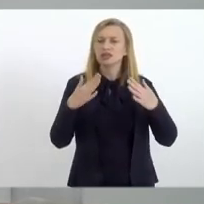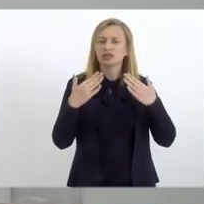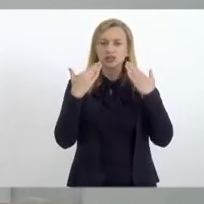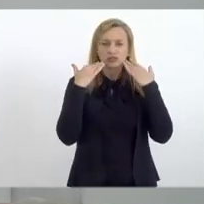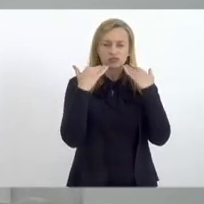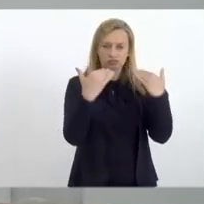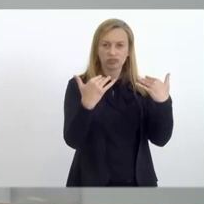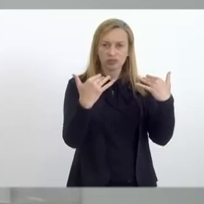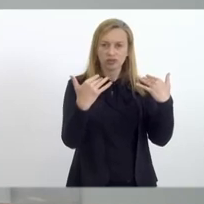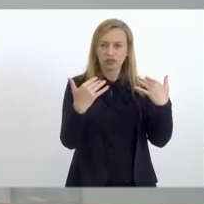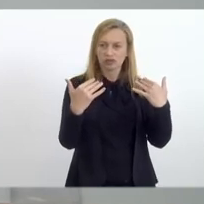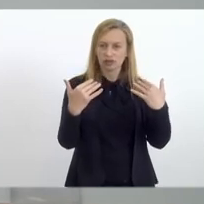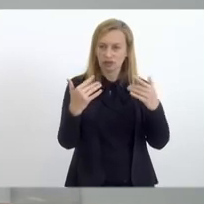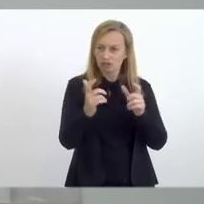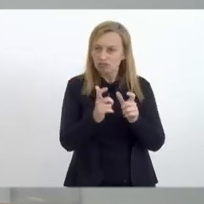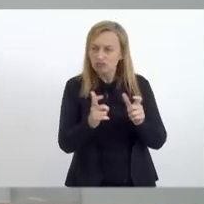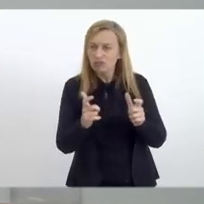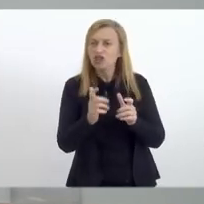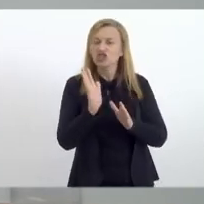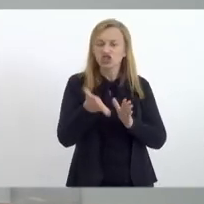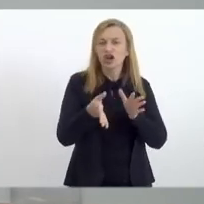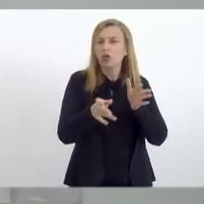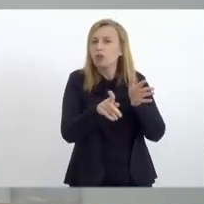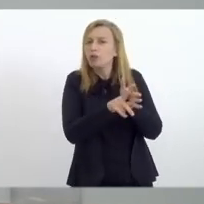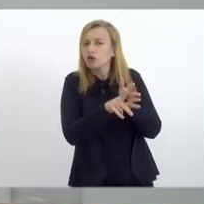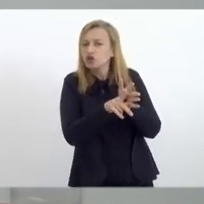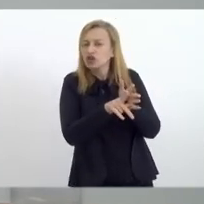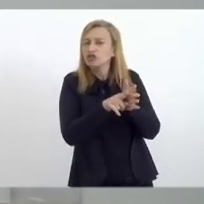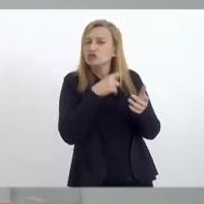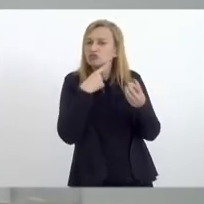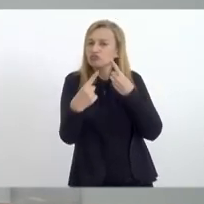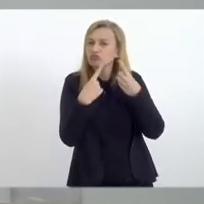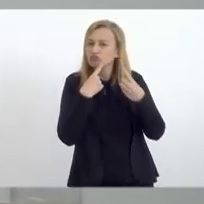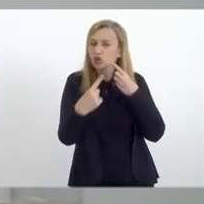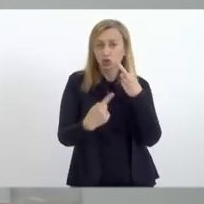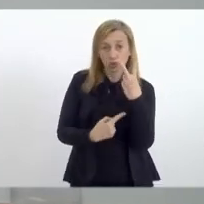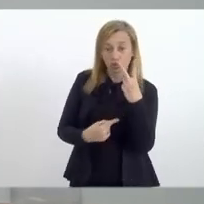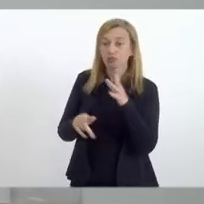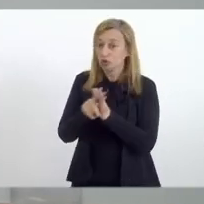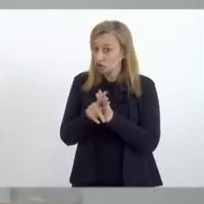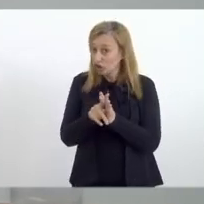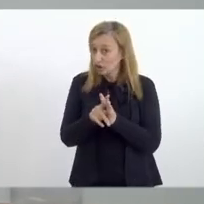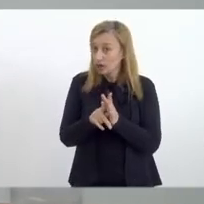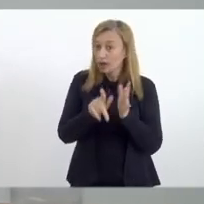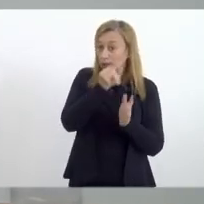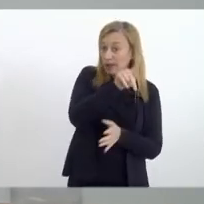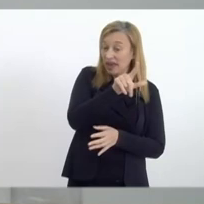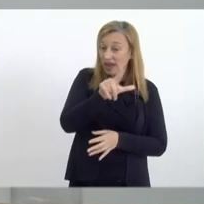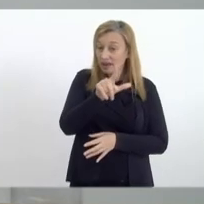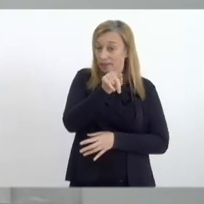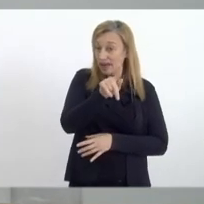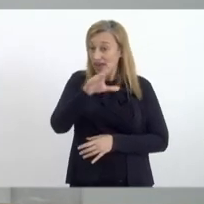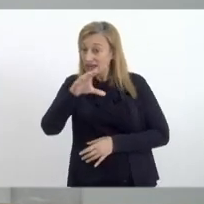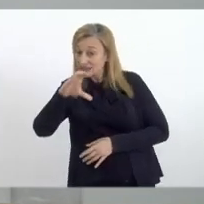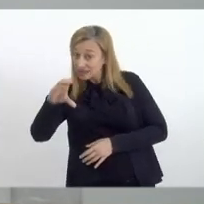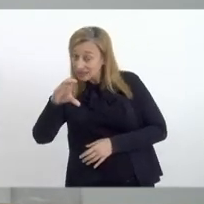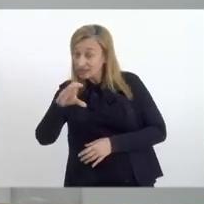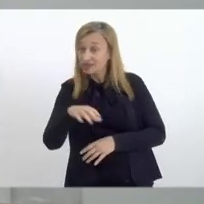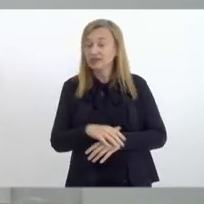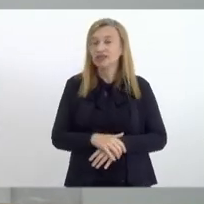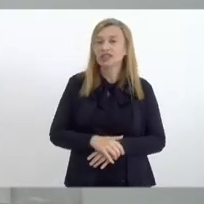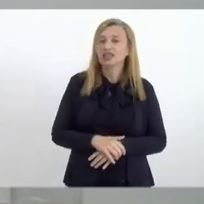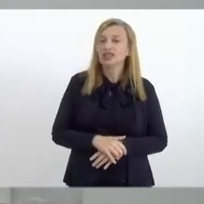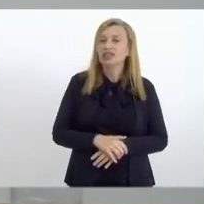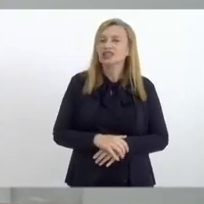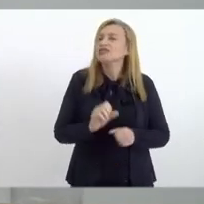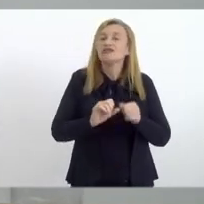natureza, quando já se tem um projeto em discussão, no caso, dois projetos, tanto o PL quanto o PLC, a gente